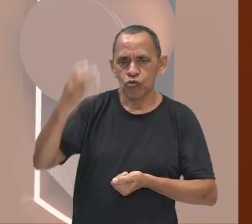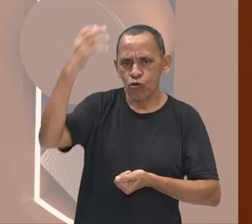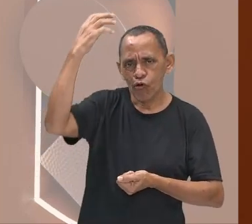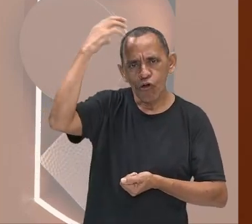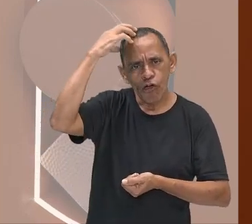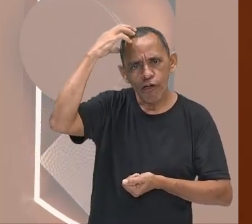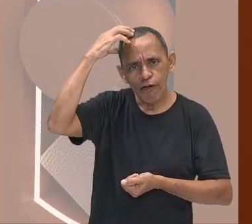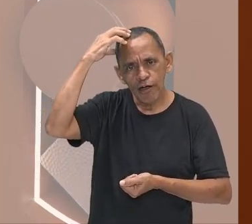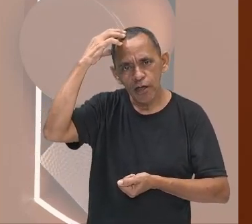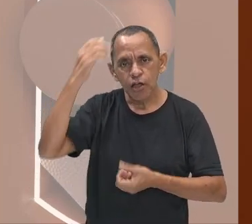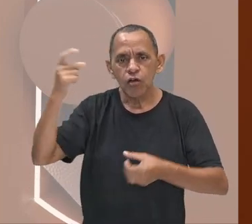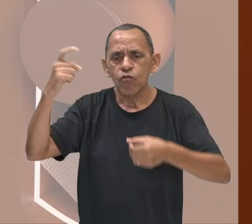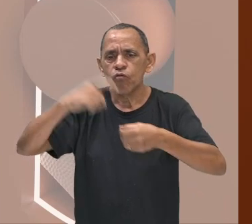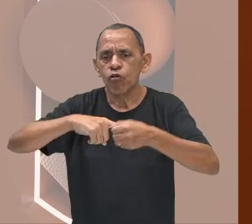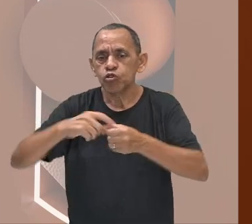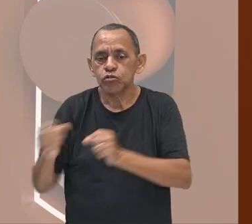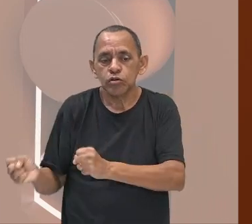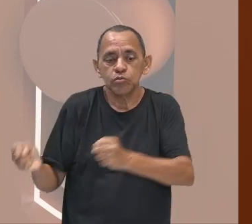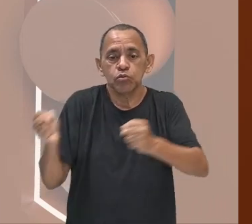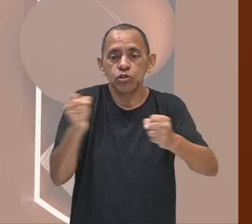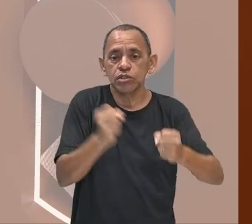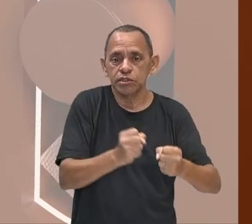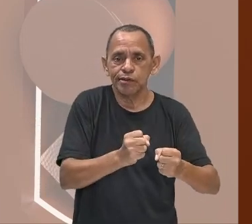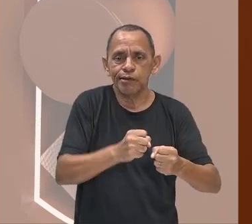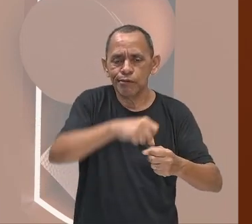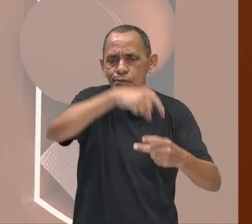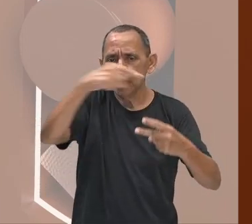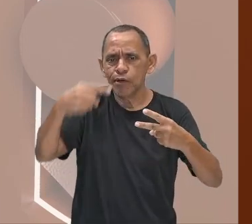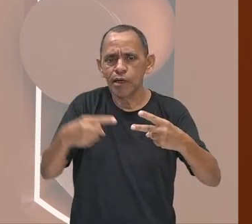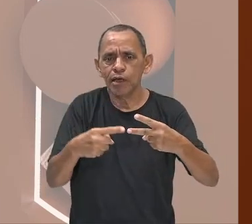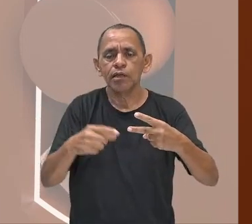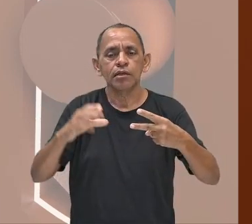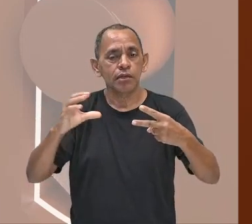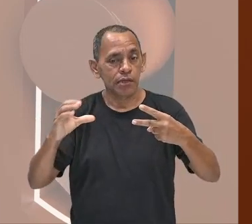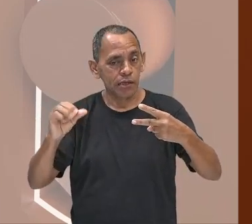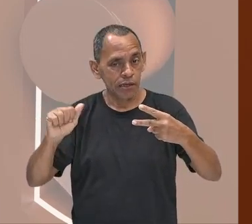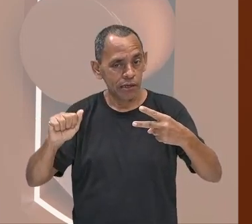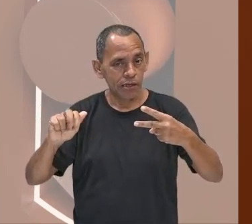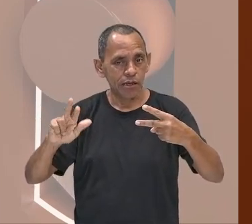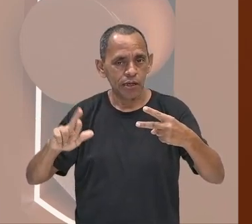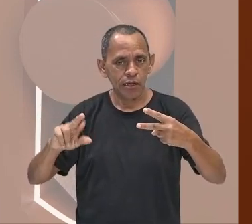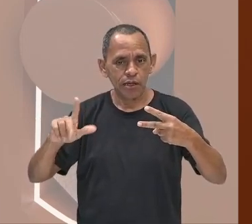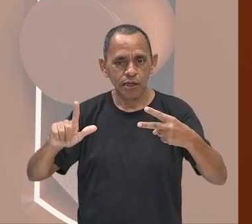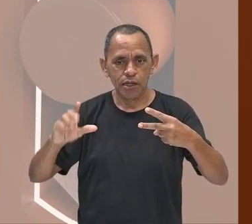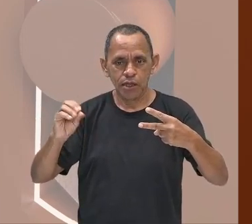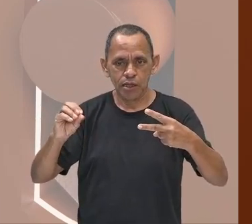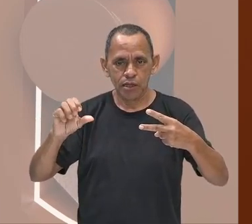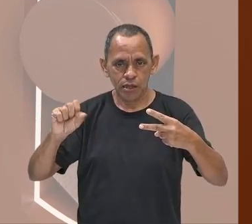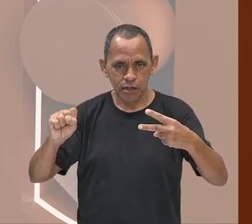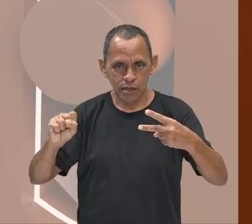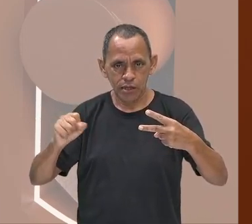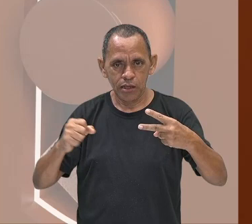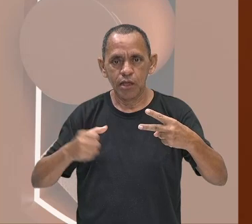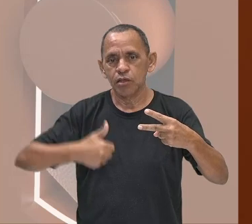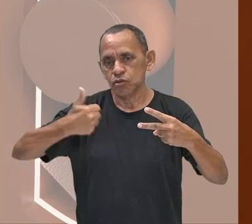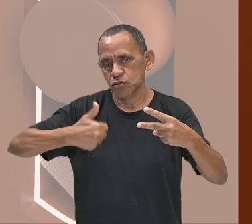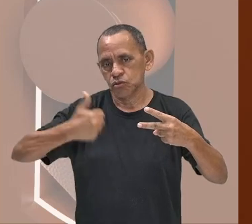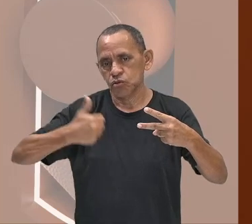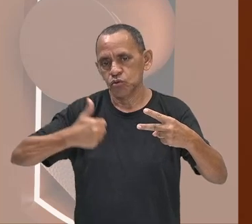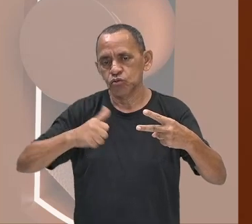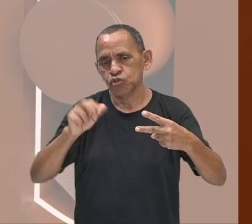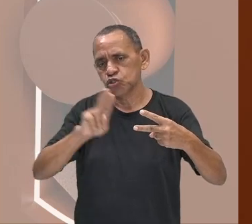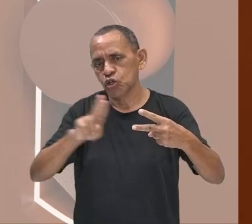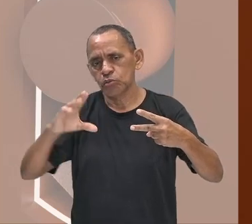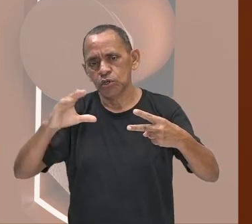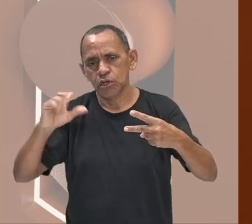ao poder na figura do Carlos II, perdão, gente, que também era conhecido como Charles II. Vamos